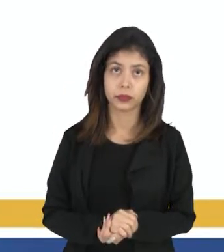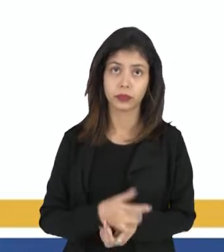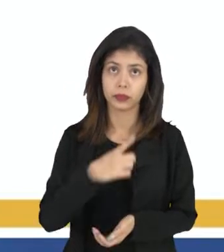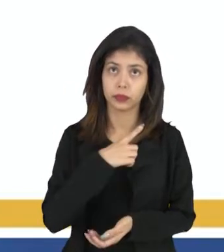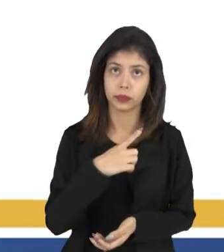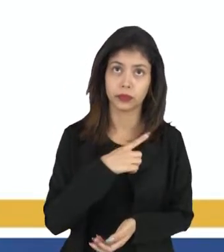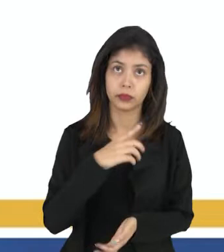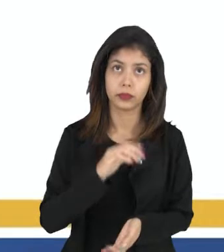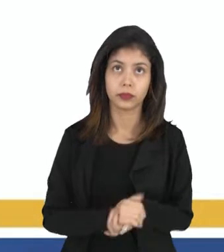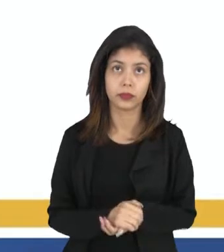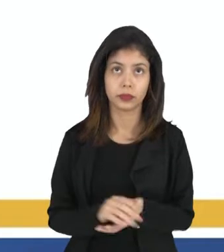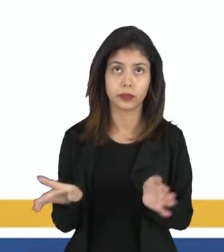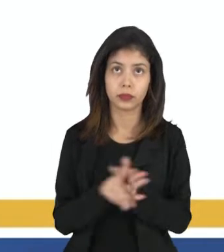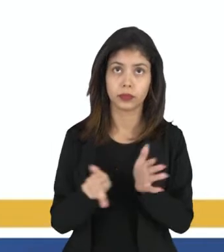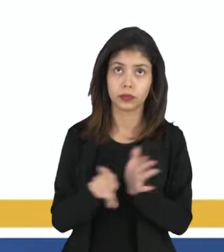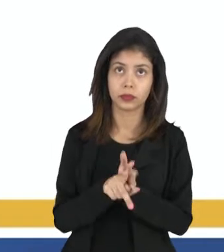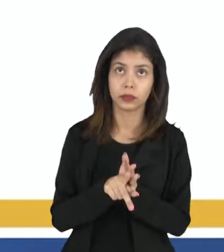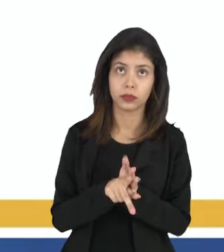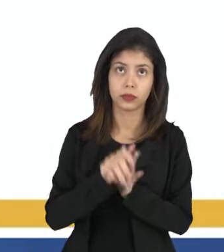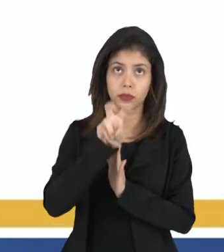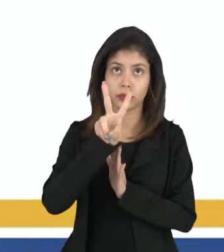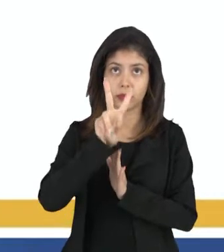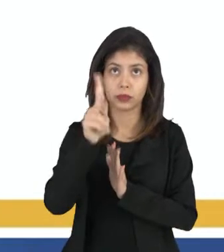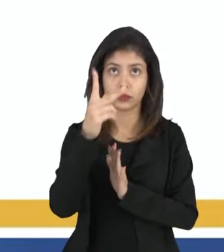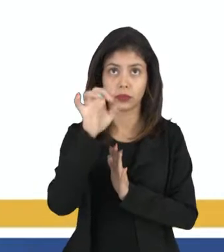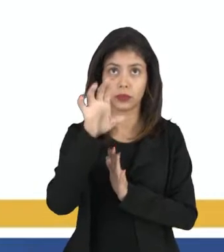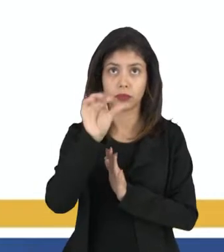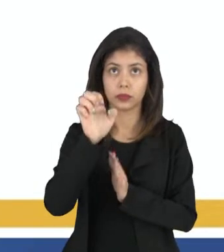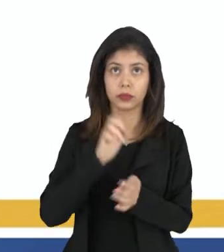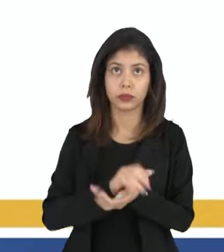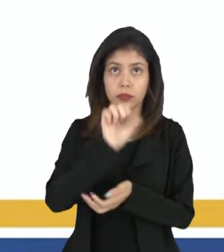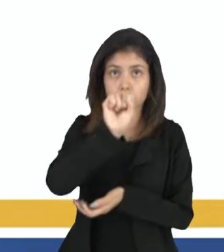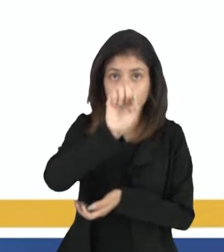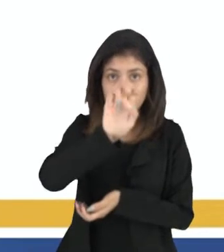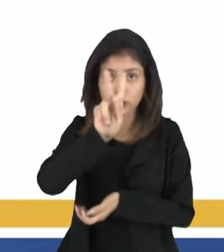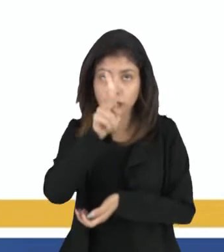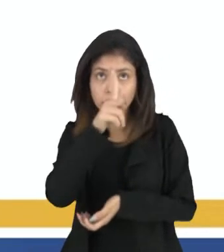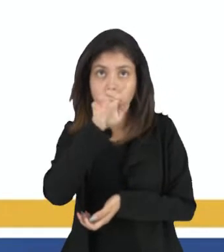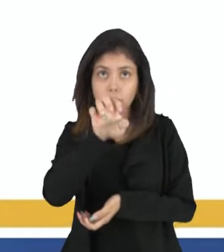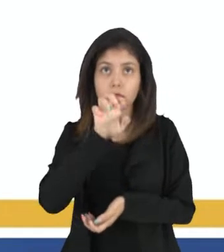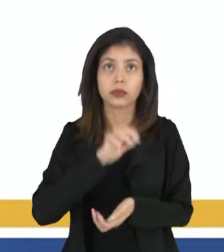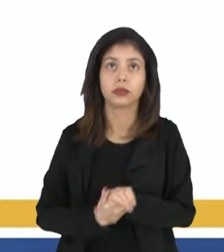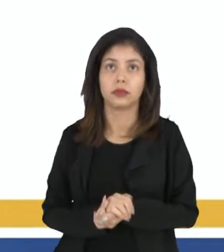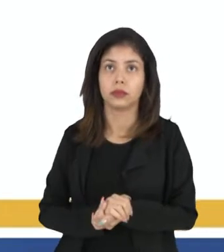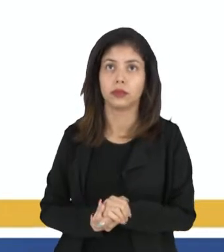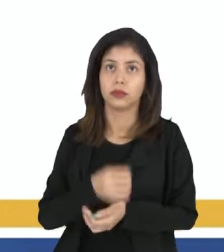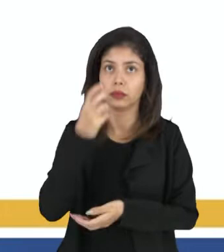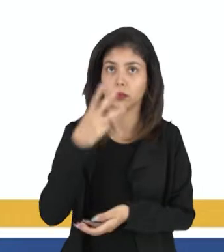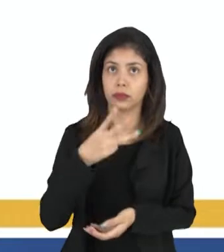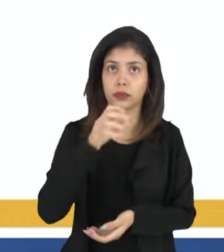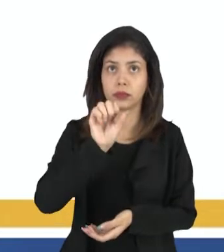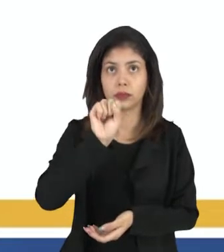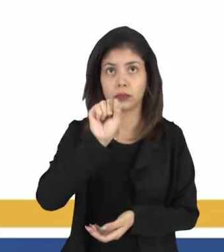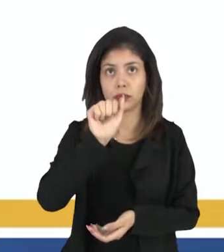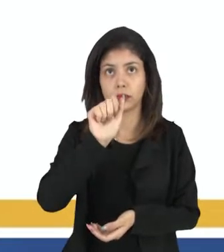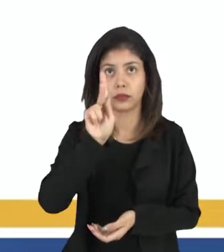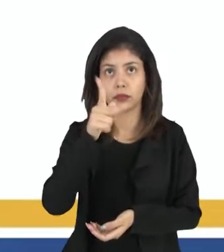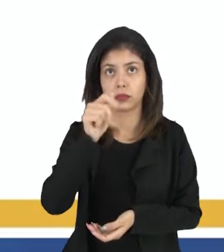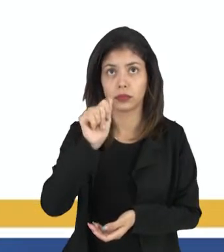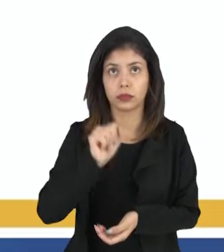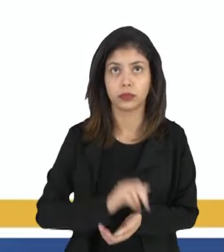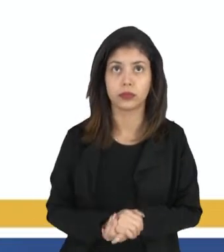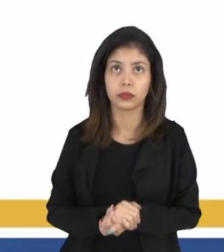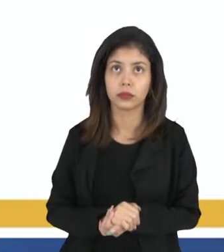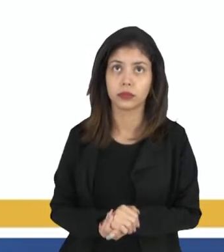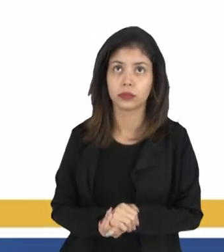que está com has, obviamente, é porque o sujeito é she. Ela é terceira pessoa do singular, então ficou has.